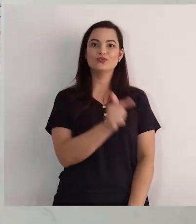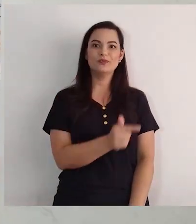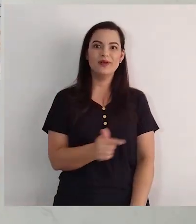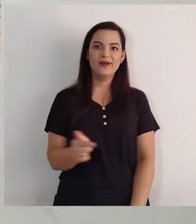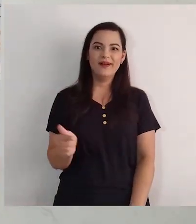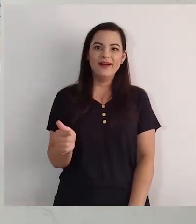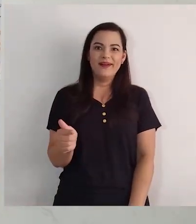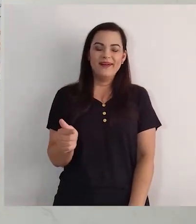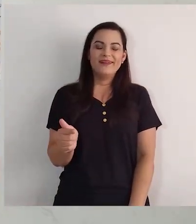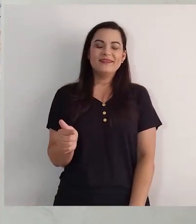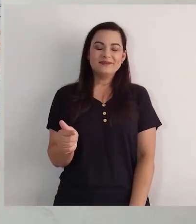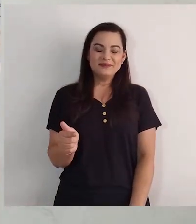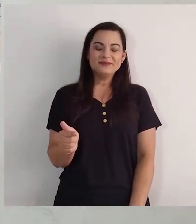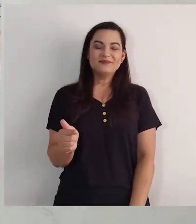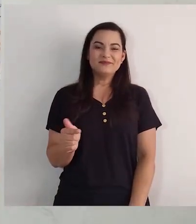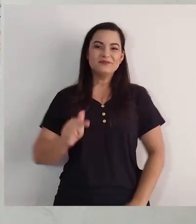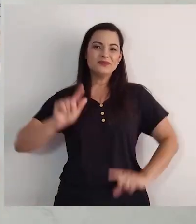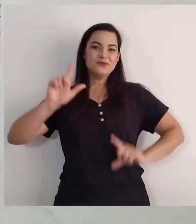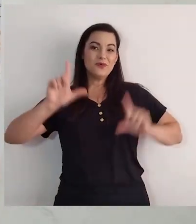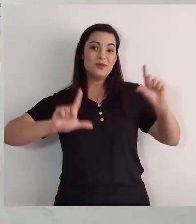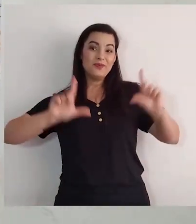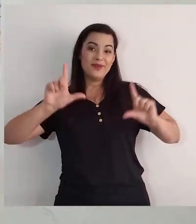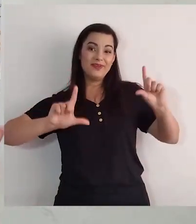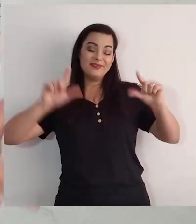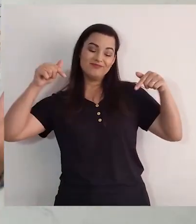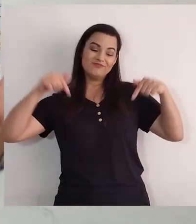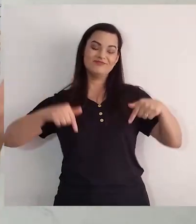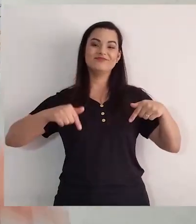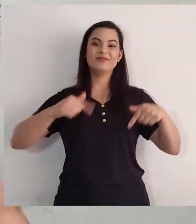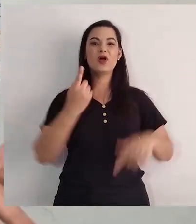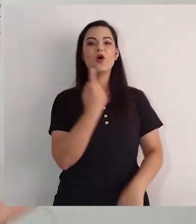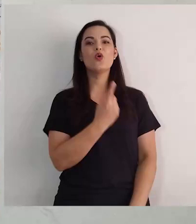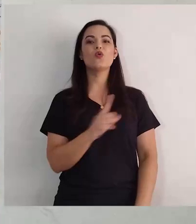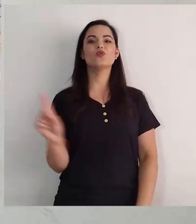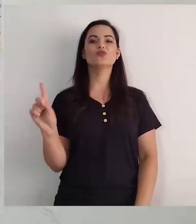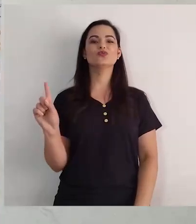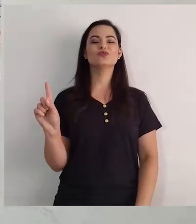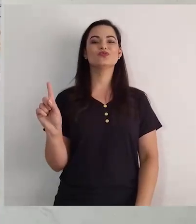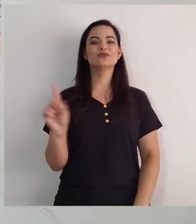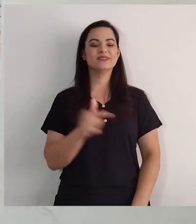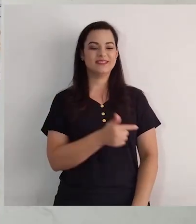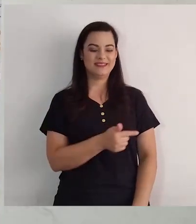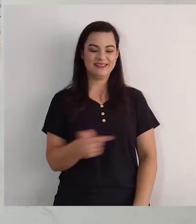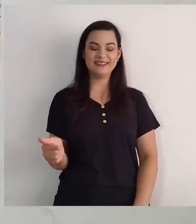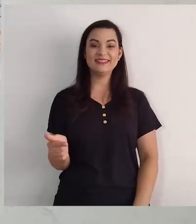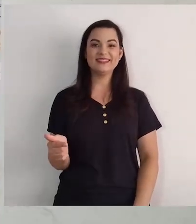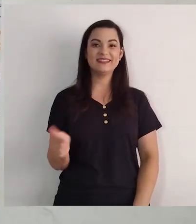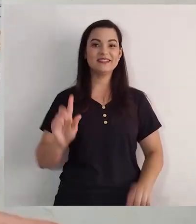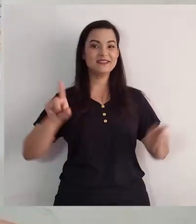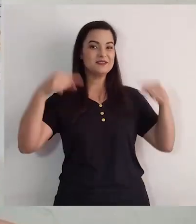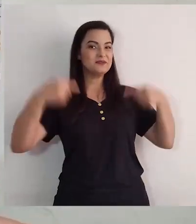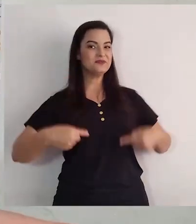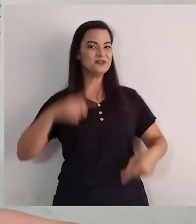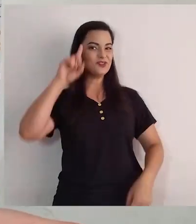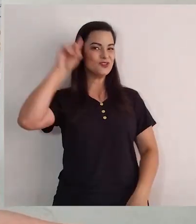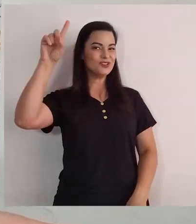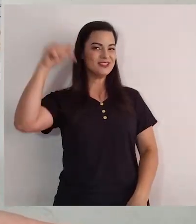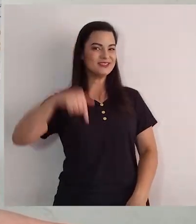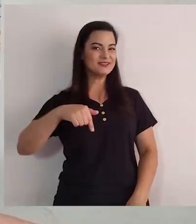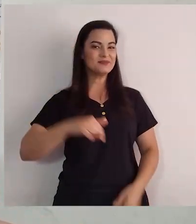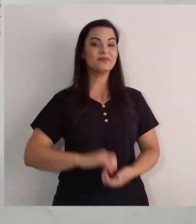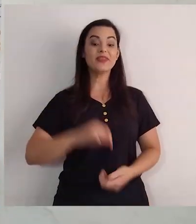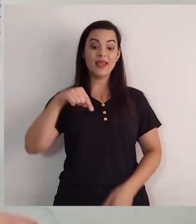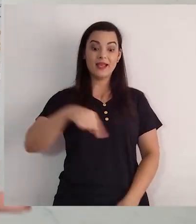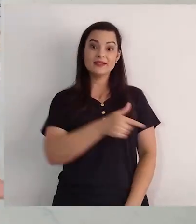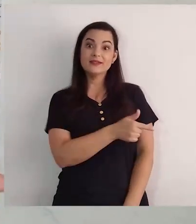semana de programa, última semana de desafios do dia. E essa semana ela vai